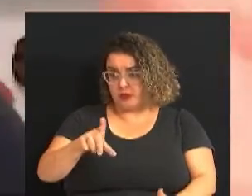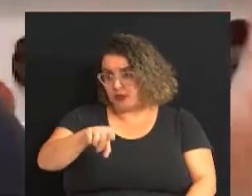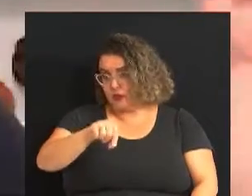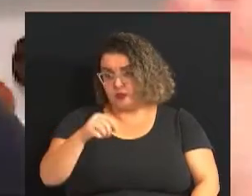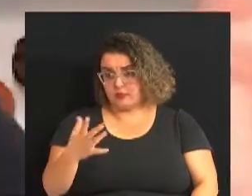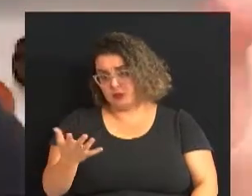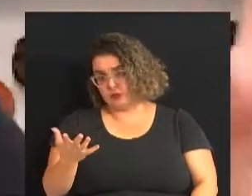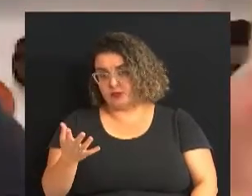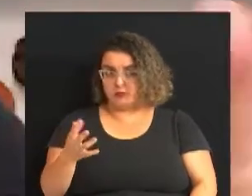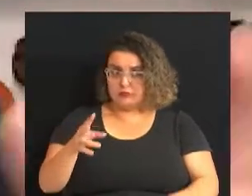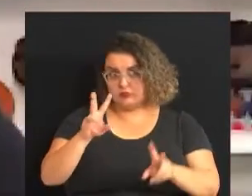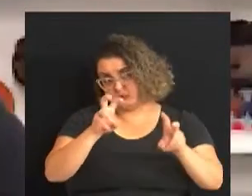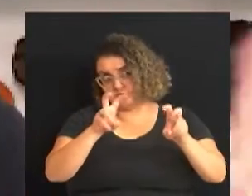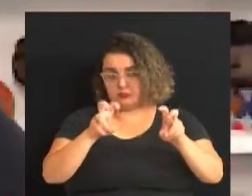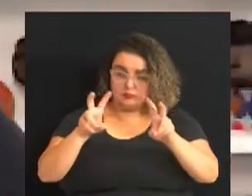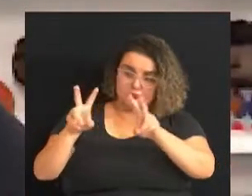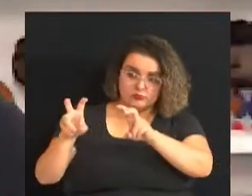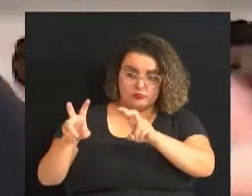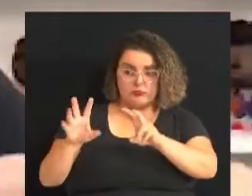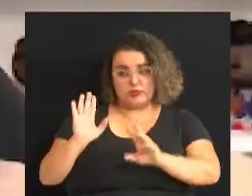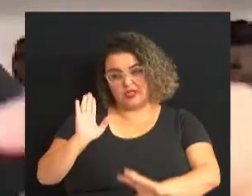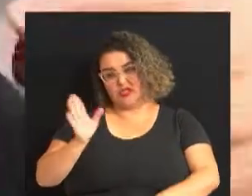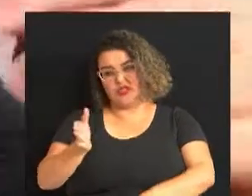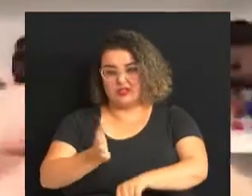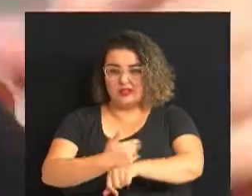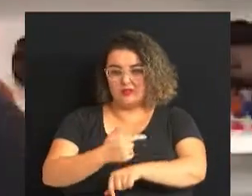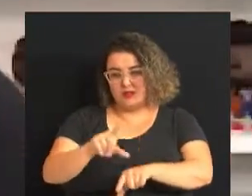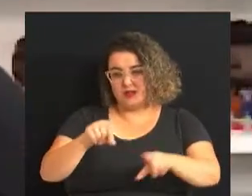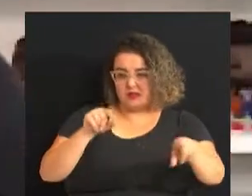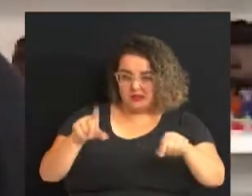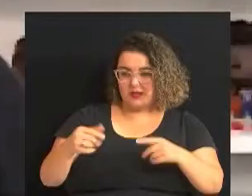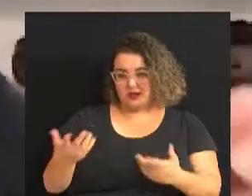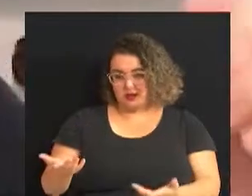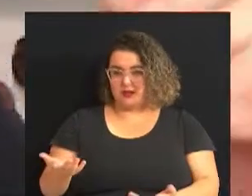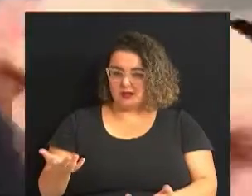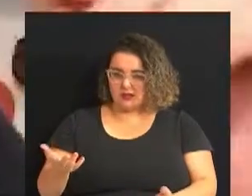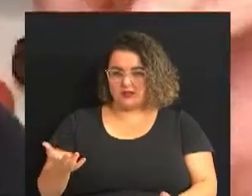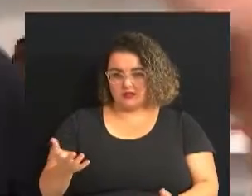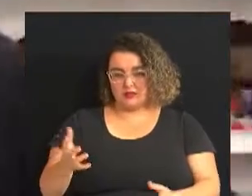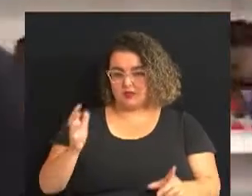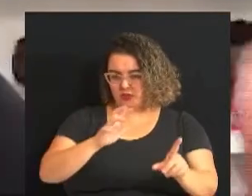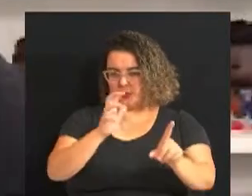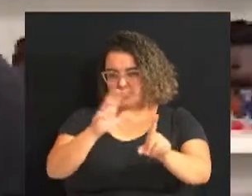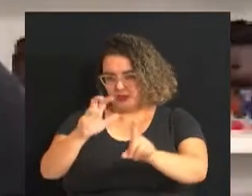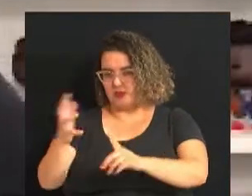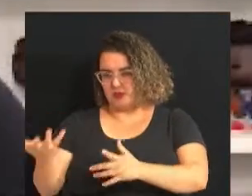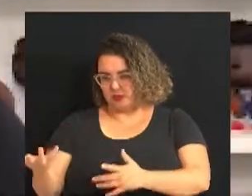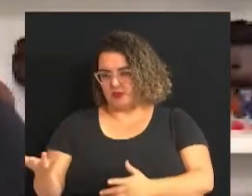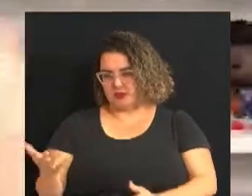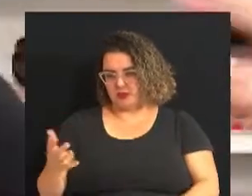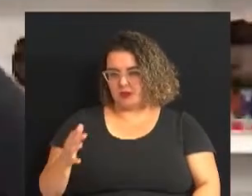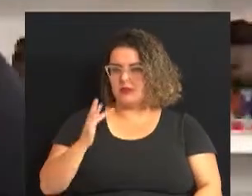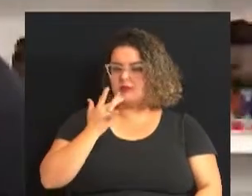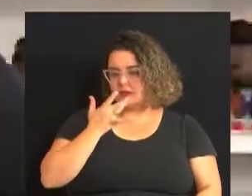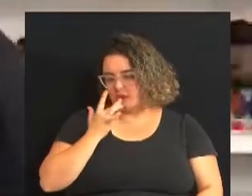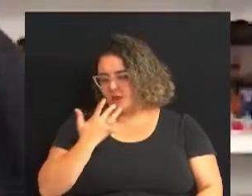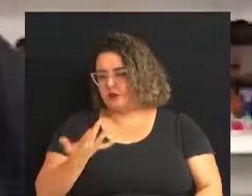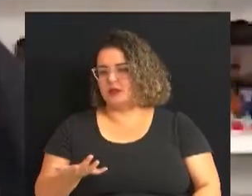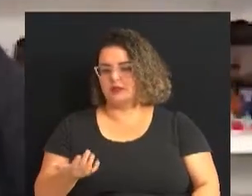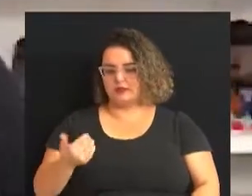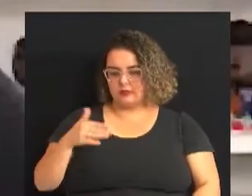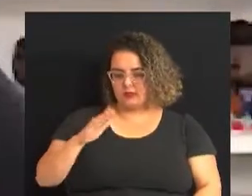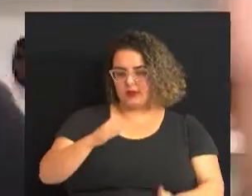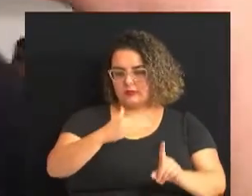Alguns caras já pré-determinados, que são as escolhas mais impactantes, são os caras mais favoritos, os caras que mais se destacaram